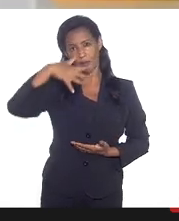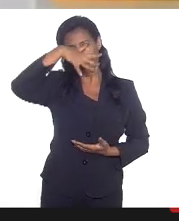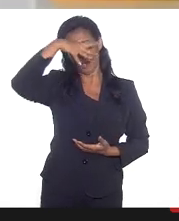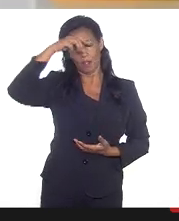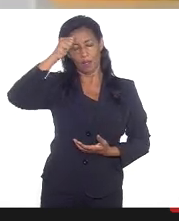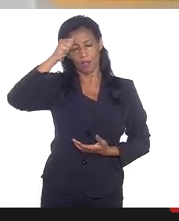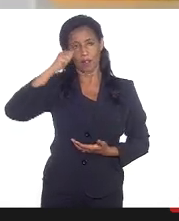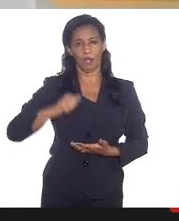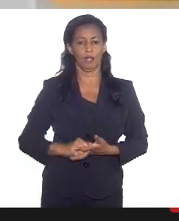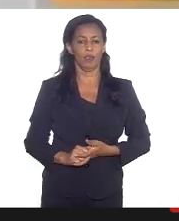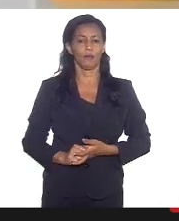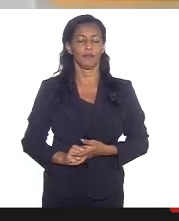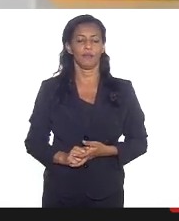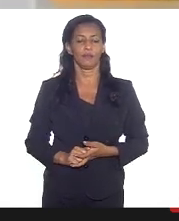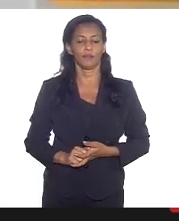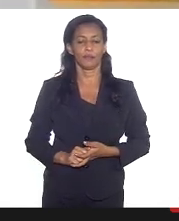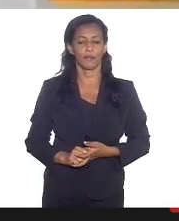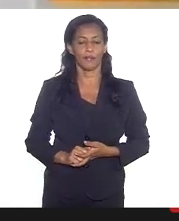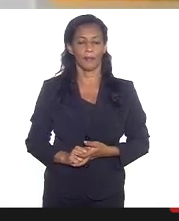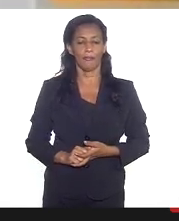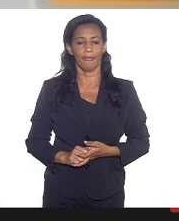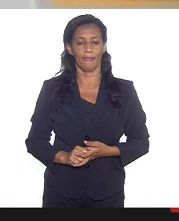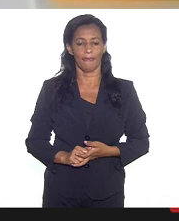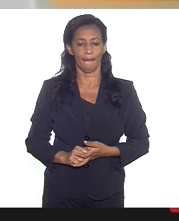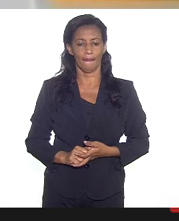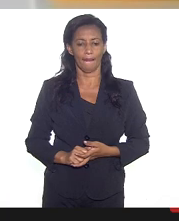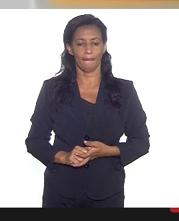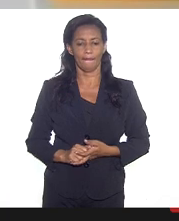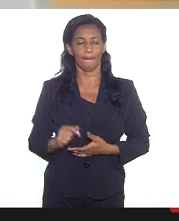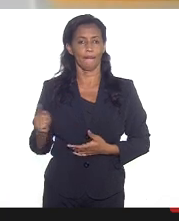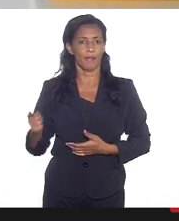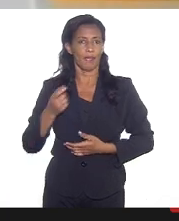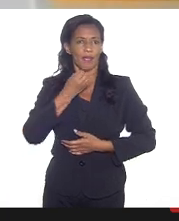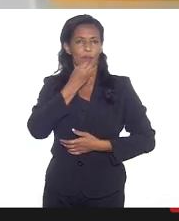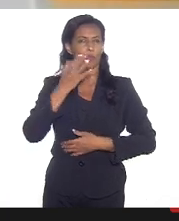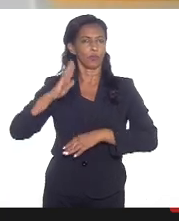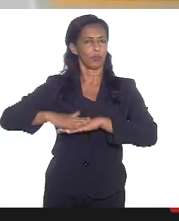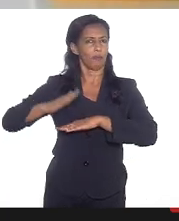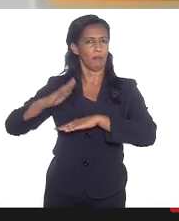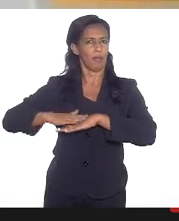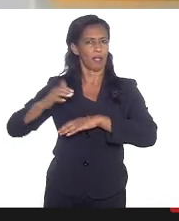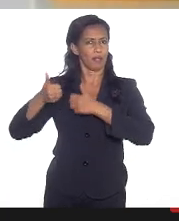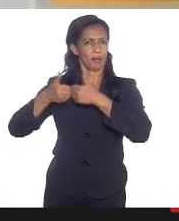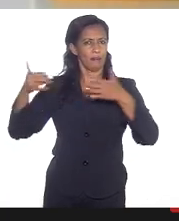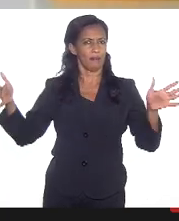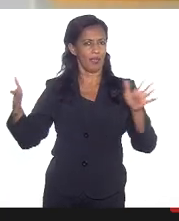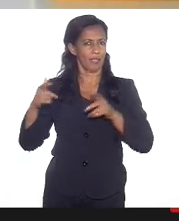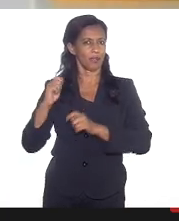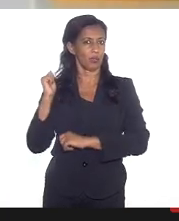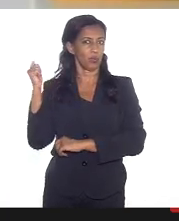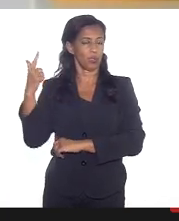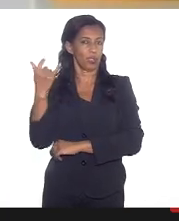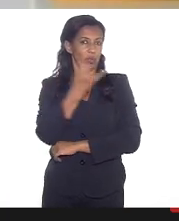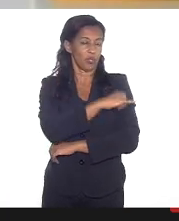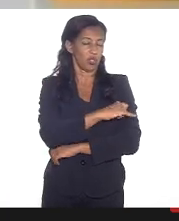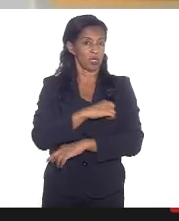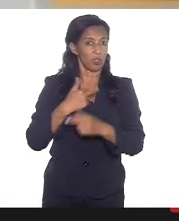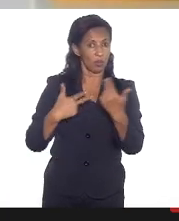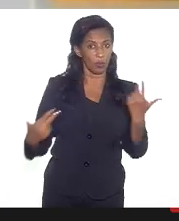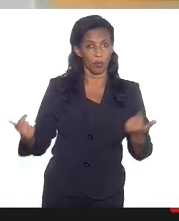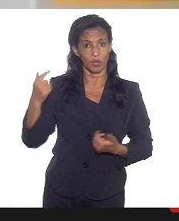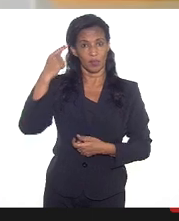a regulamentação do cliente livre é muito mais aberta que no Rio de Janeiro. É uma coisa a se pensar,